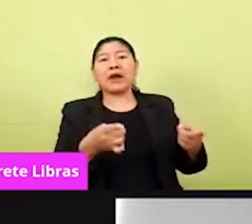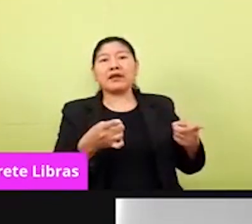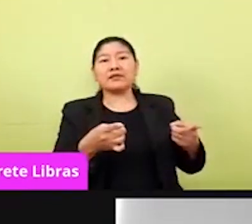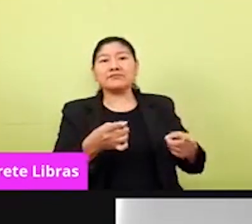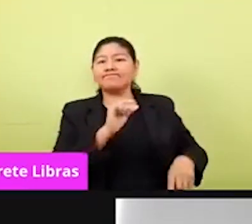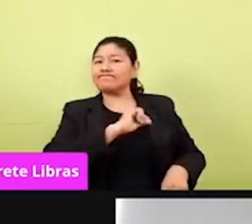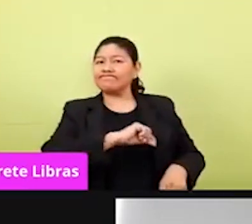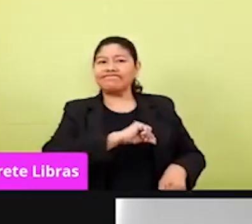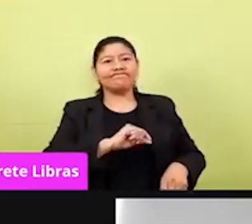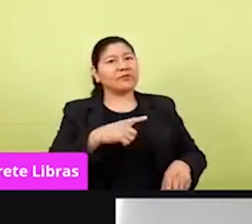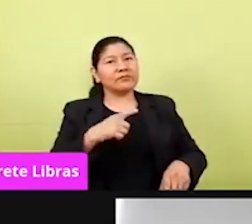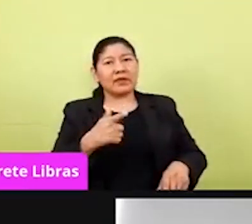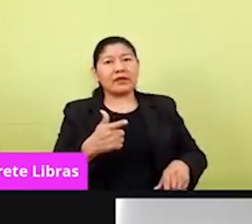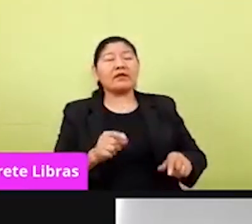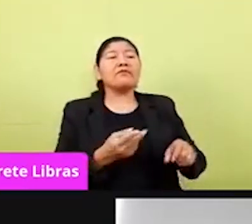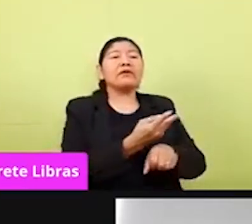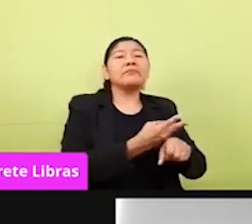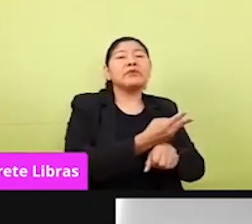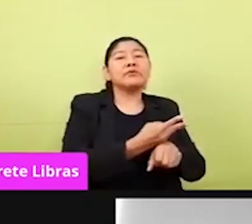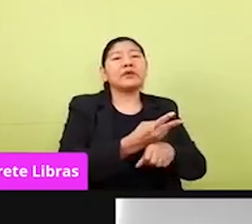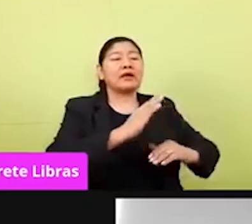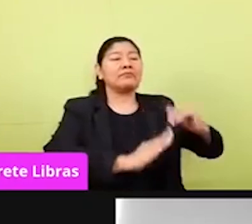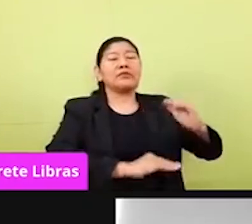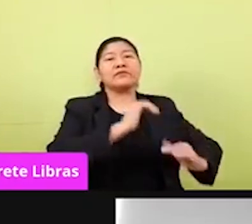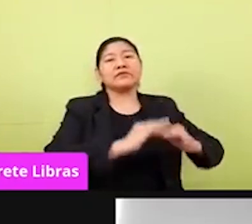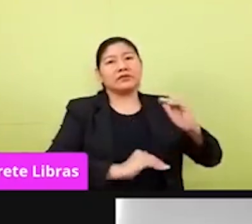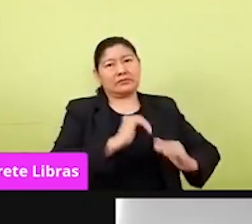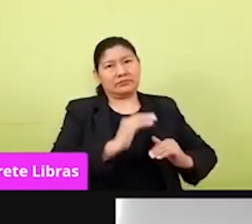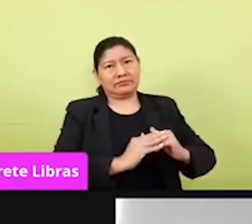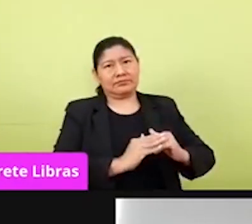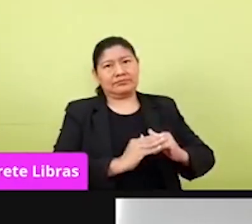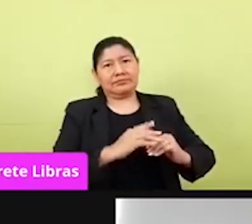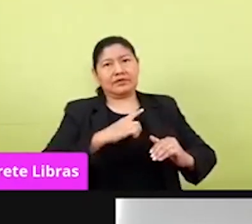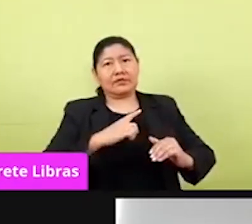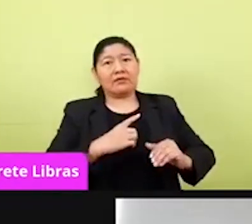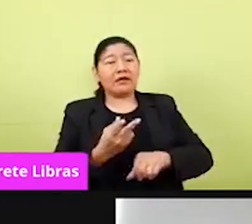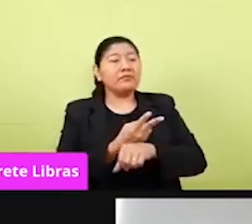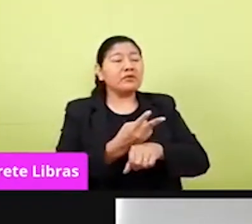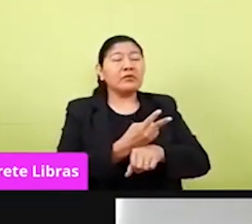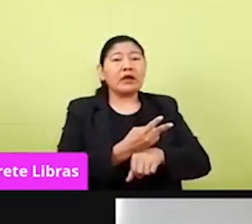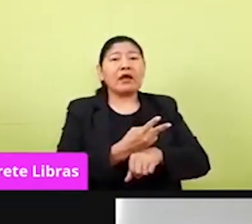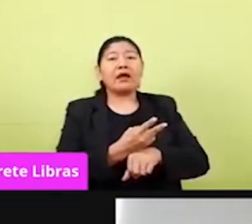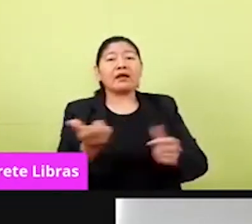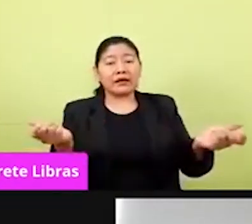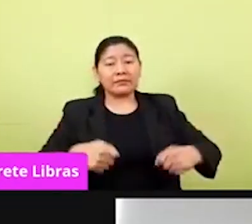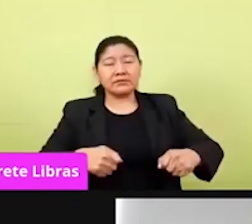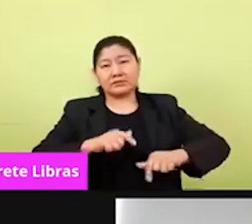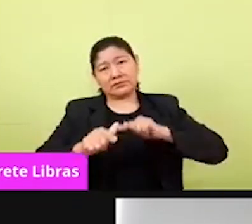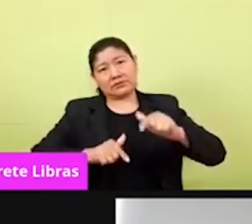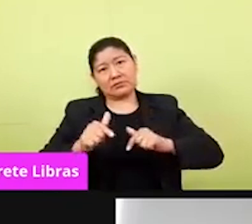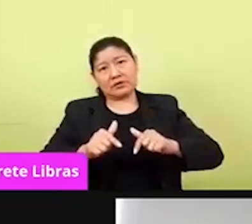escolaridade, buscando profissionalização e contando com o apoio, né, das políticas públicas e da